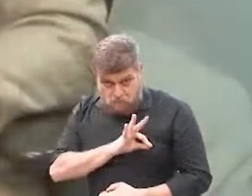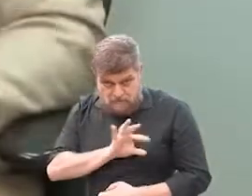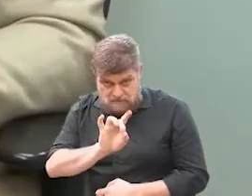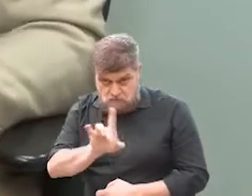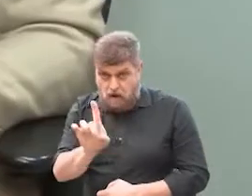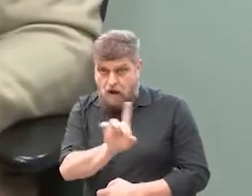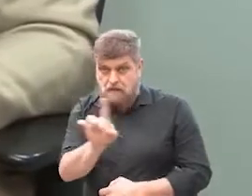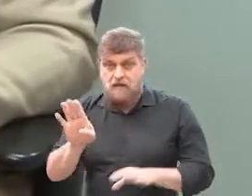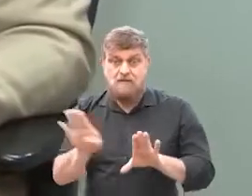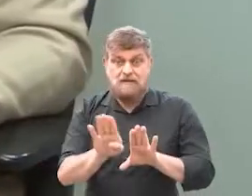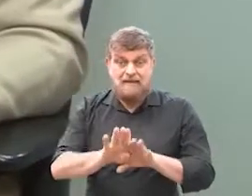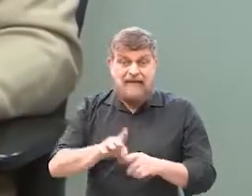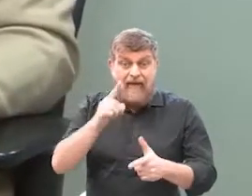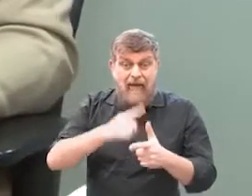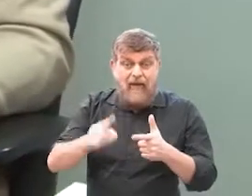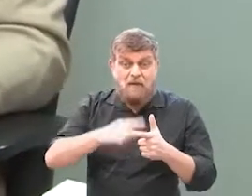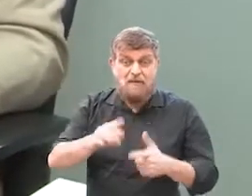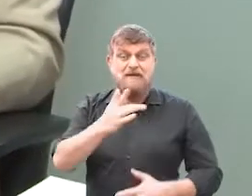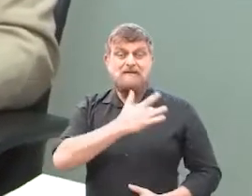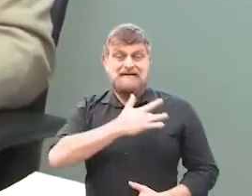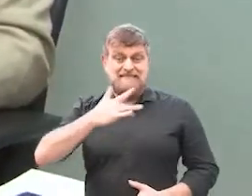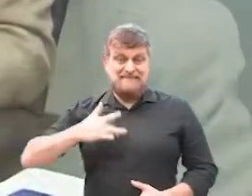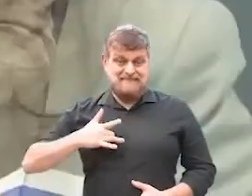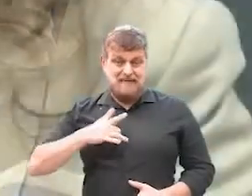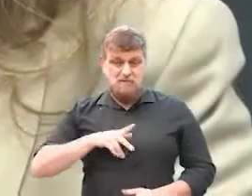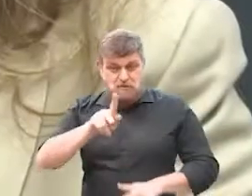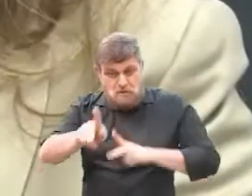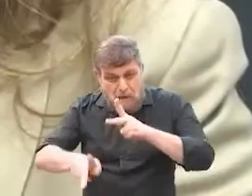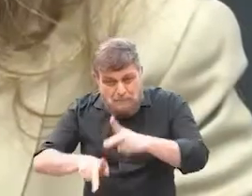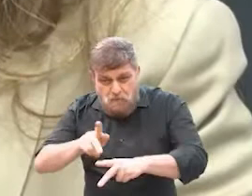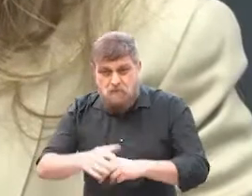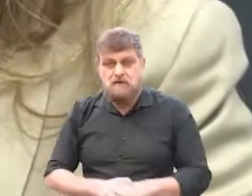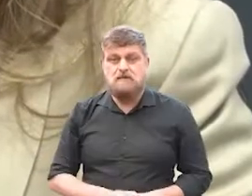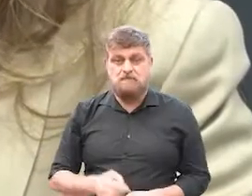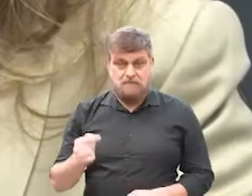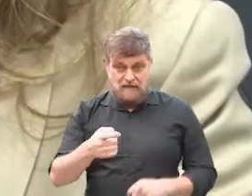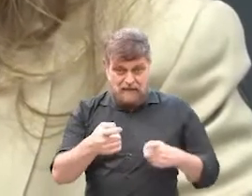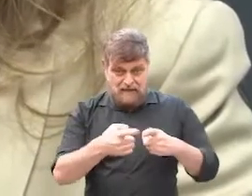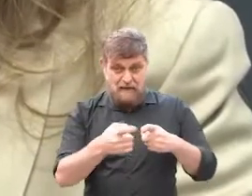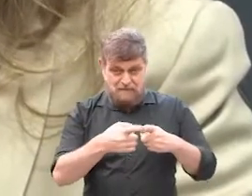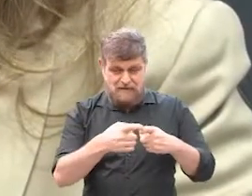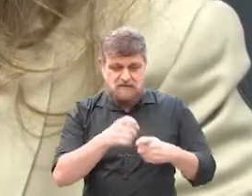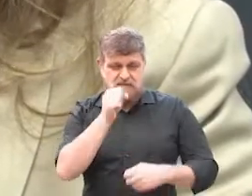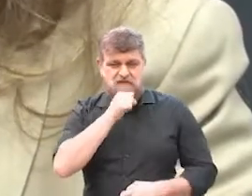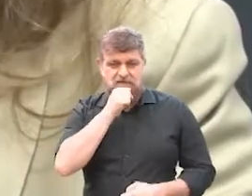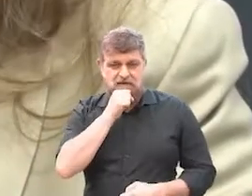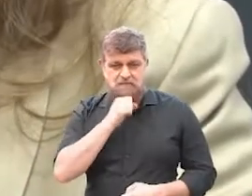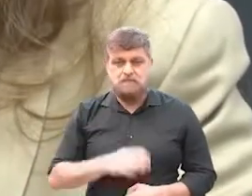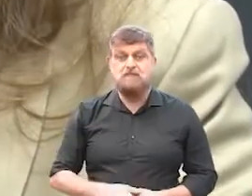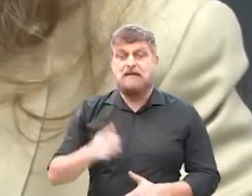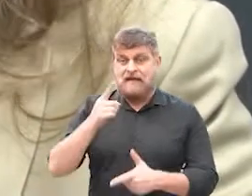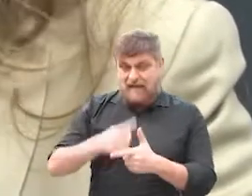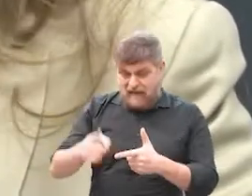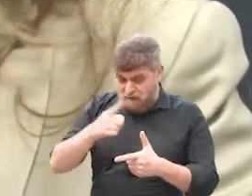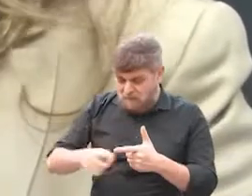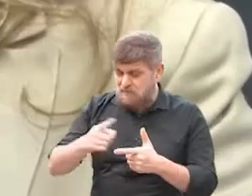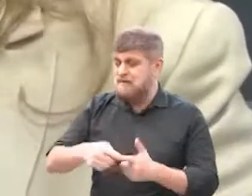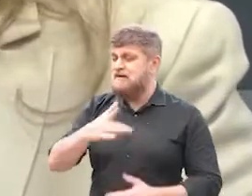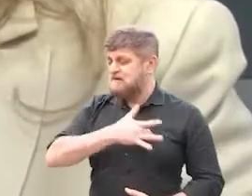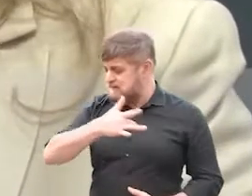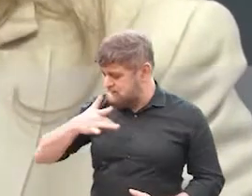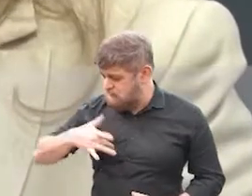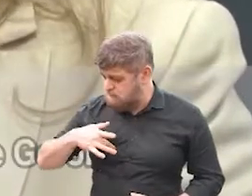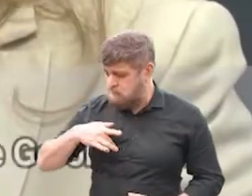pública, como comenta a geriatra Maísa Cairala. Pela Organização Mundial de Saúde, isso é um problema de saúde pública. Então,